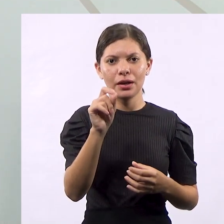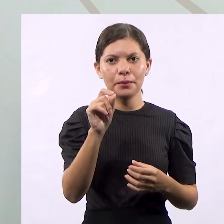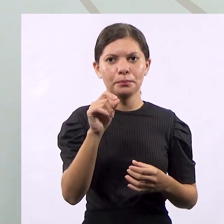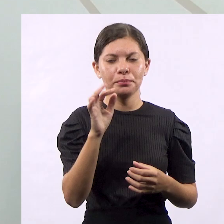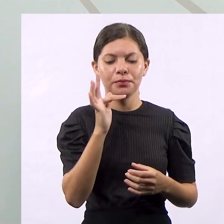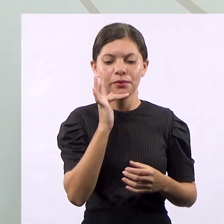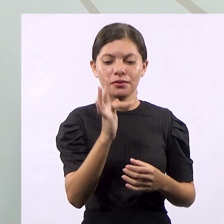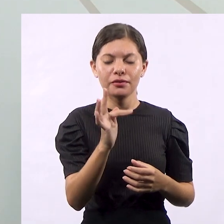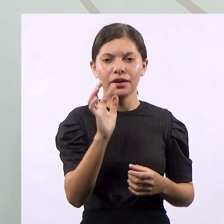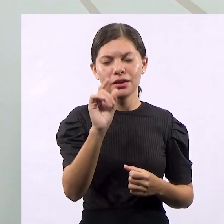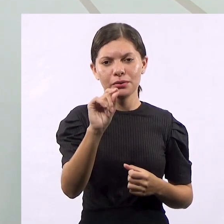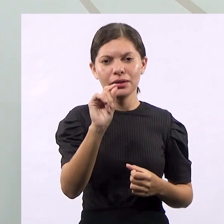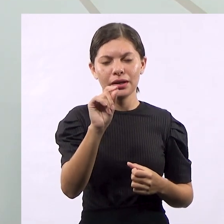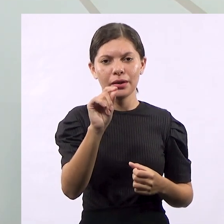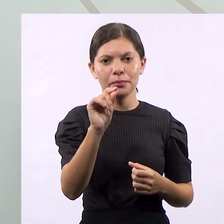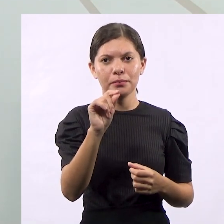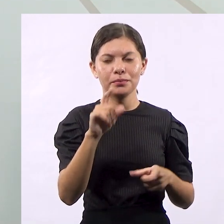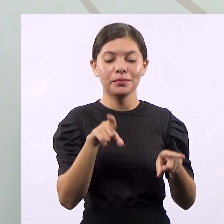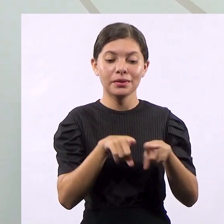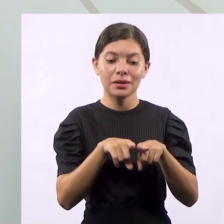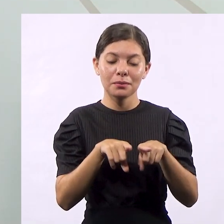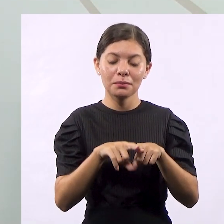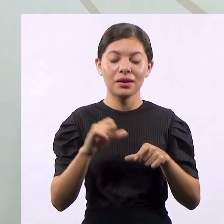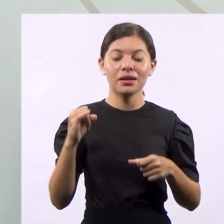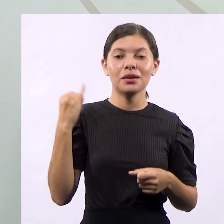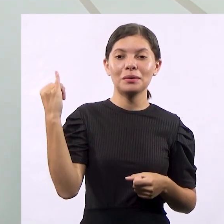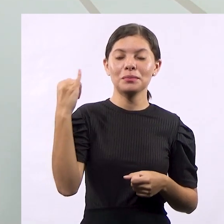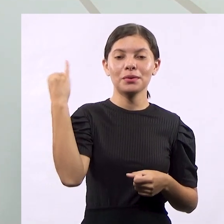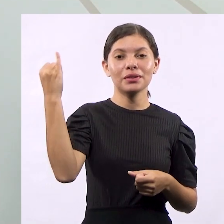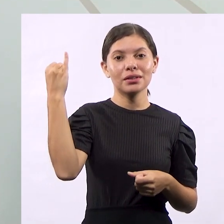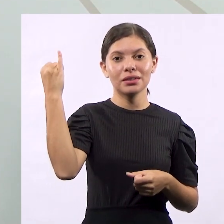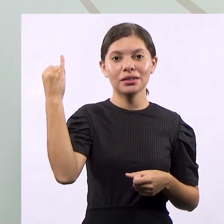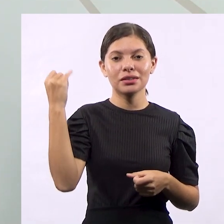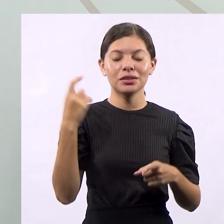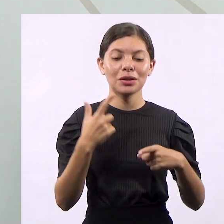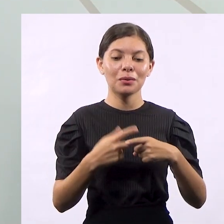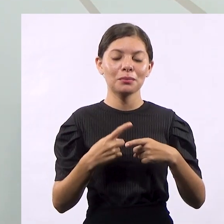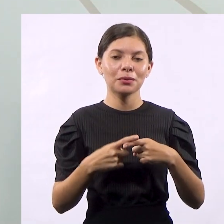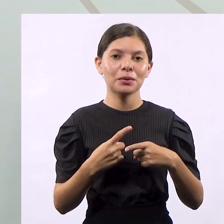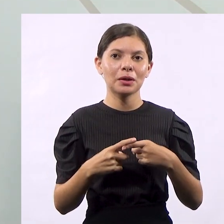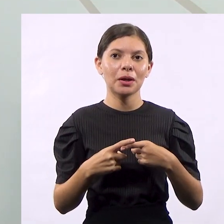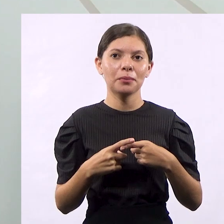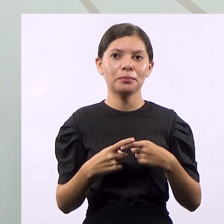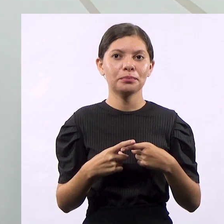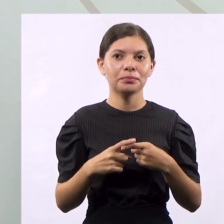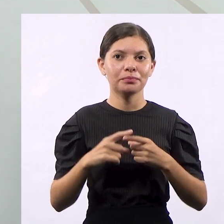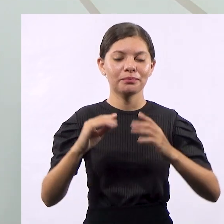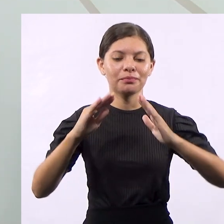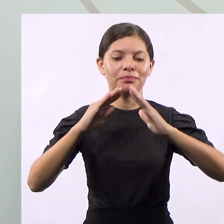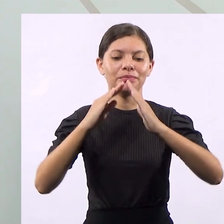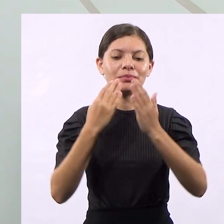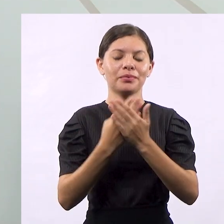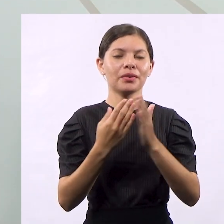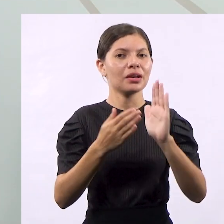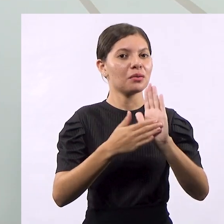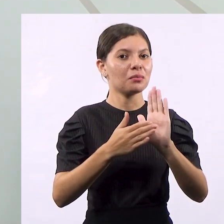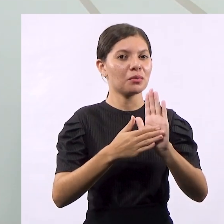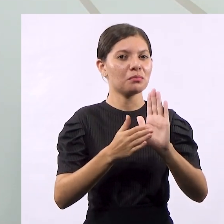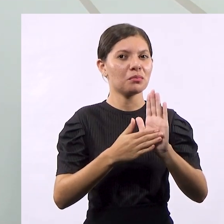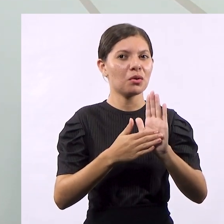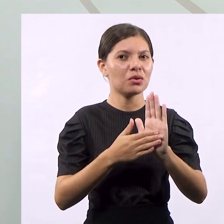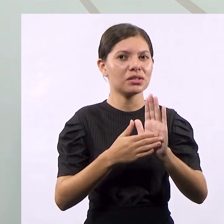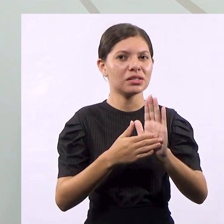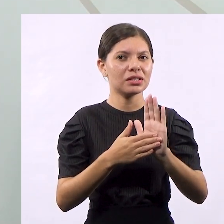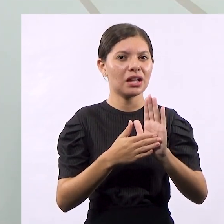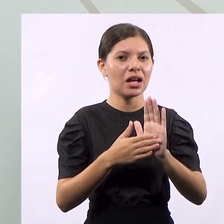o que é falado lá também é levado em consideração, porque muitas vezes a escola já vai com uma